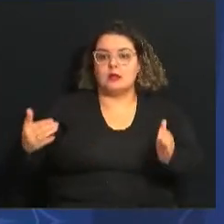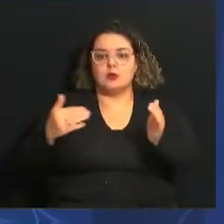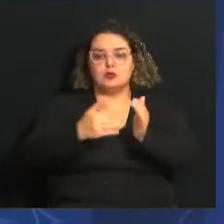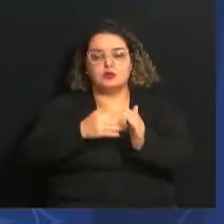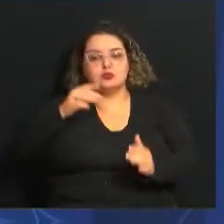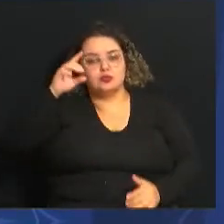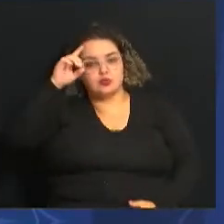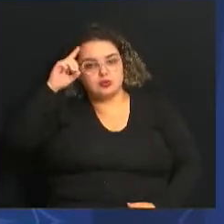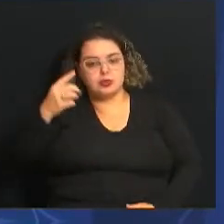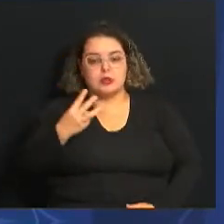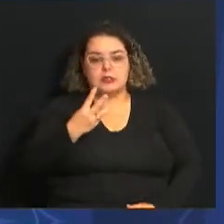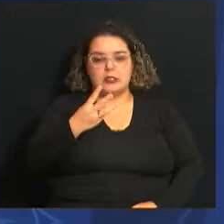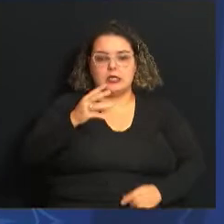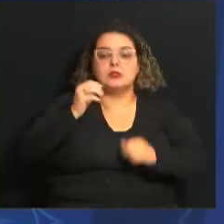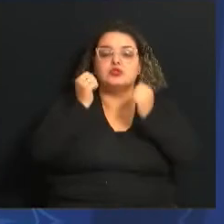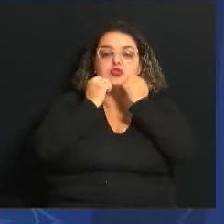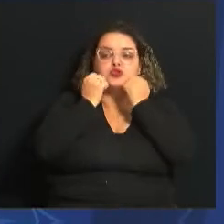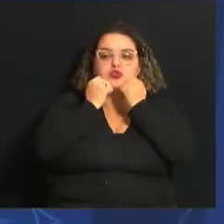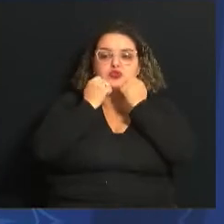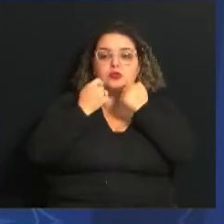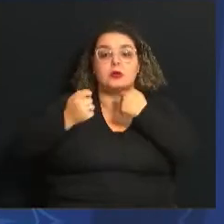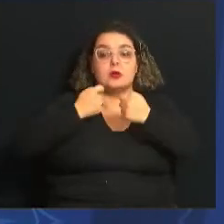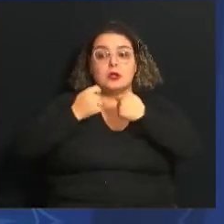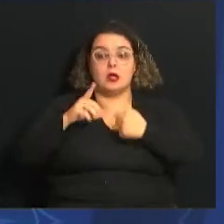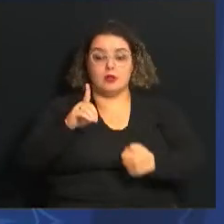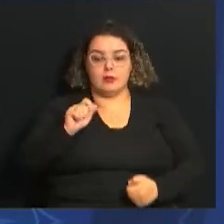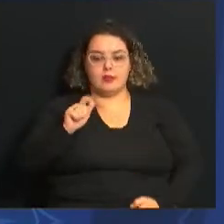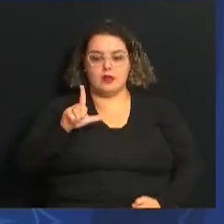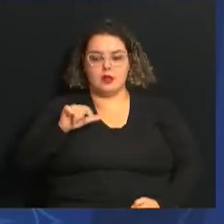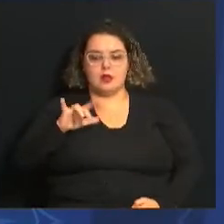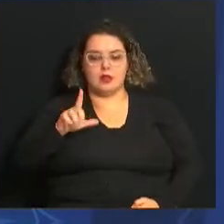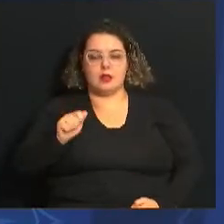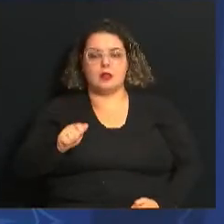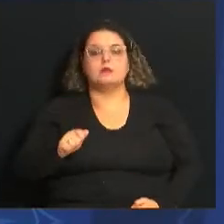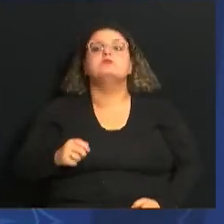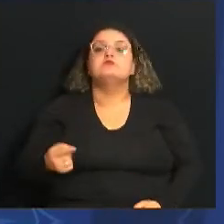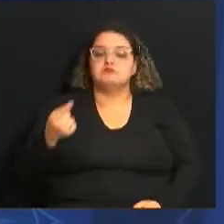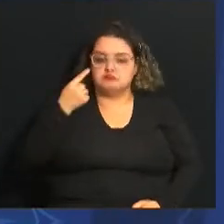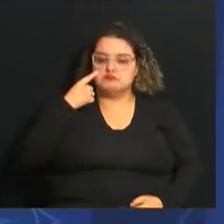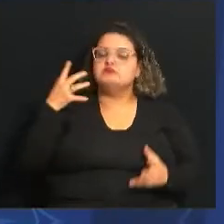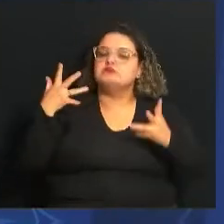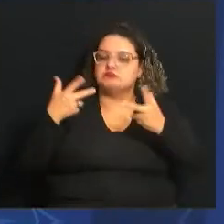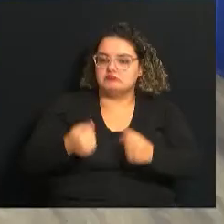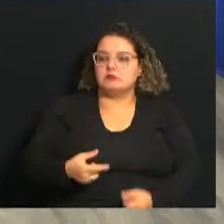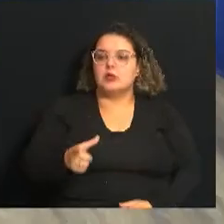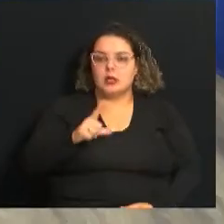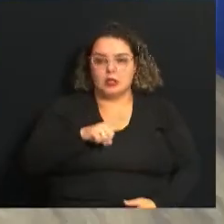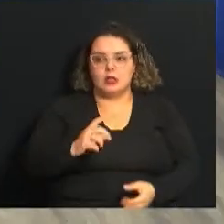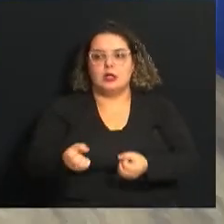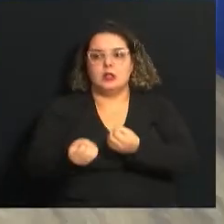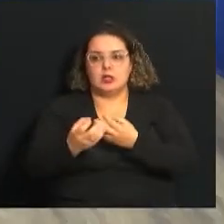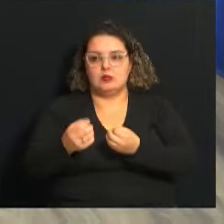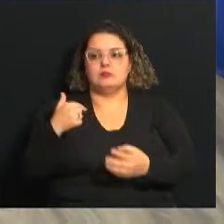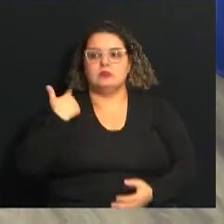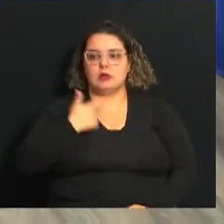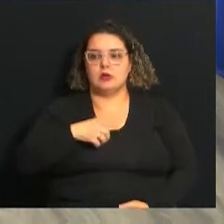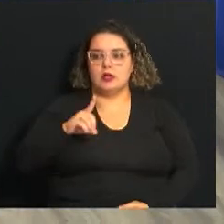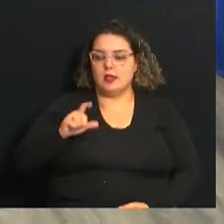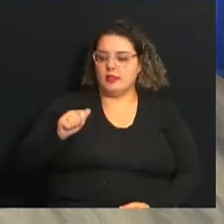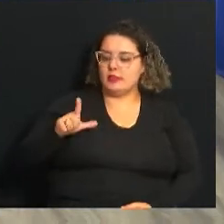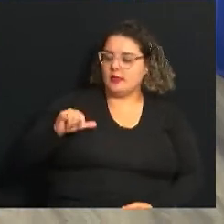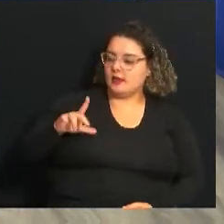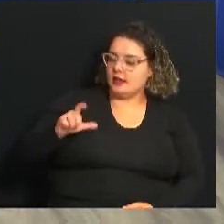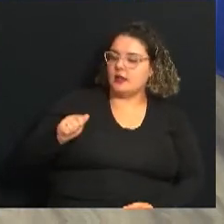de julho e a repórter Dalila Pereira está conferindo tudo e tem as informações para a gente. Então, Dalila,